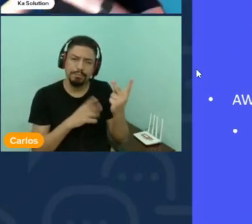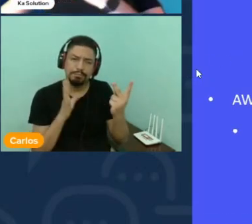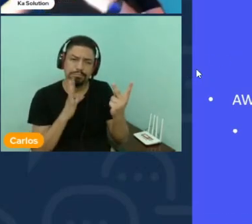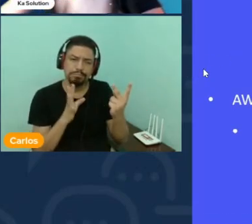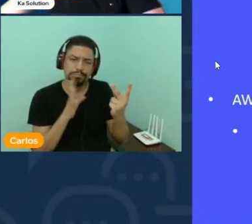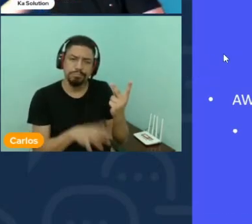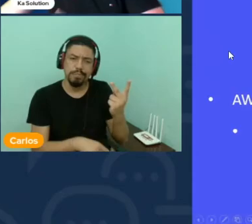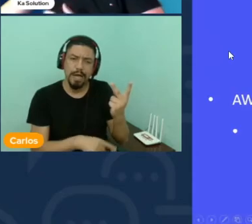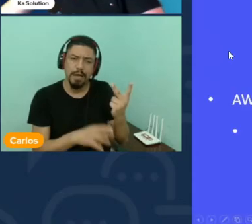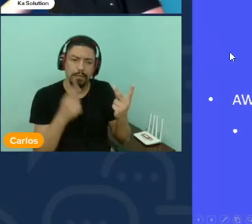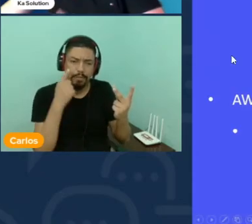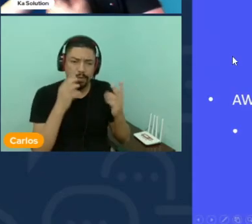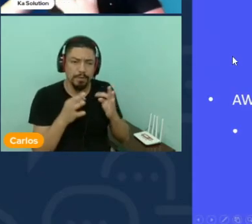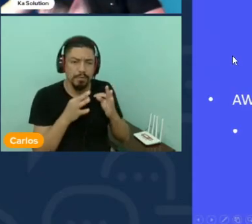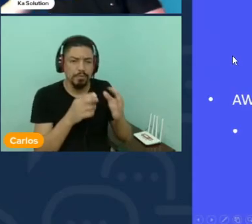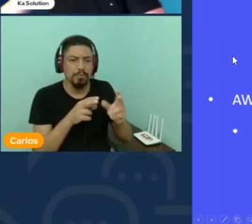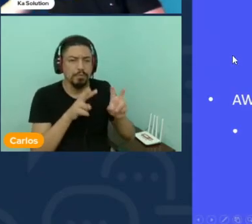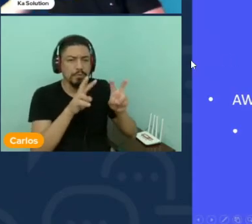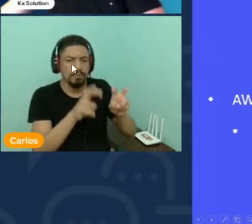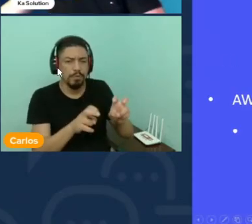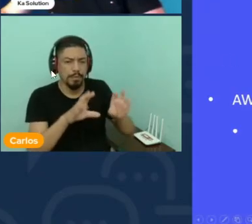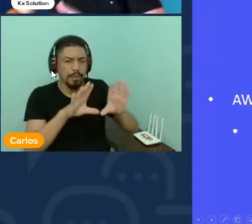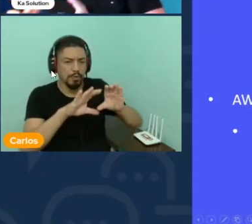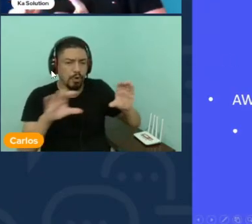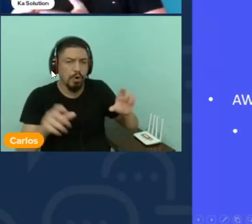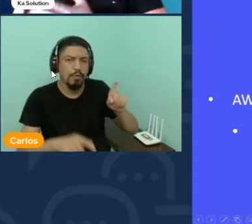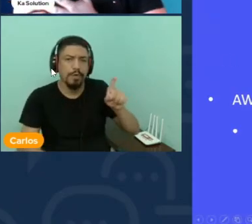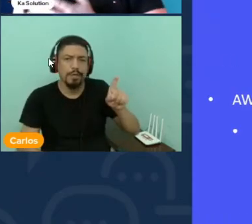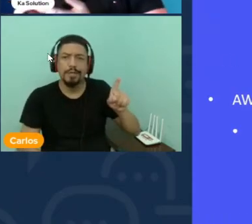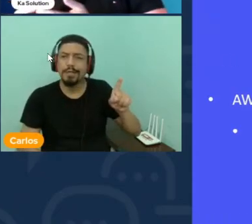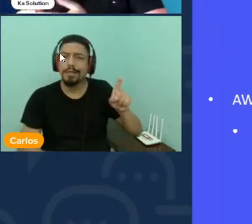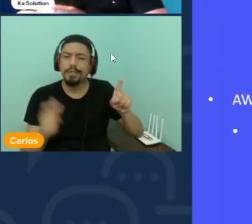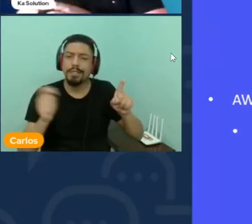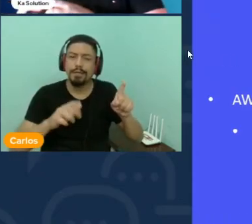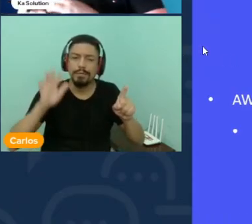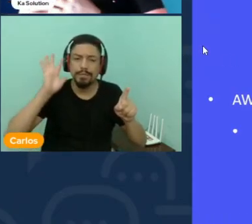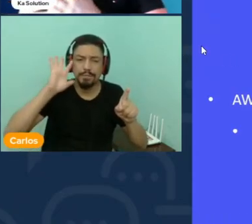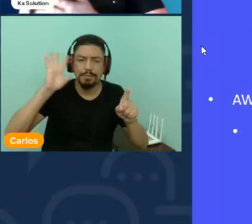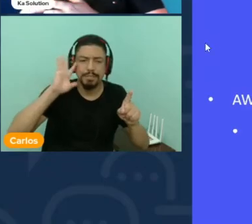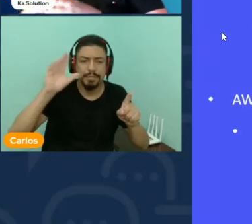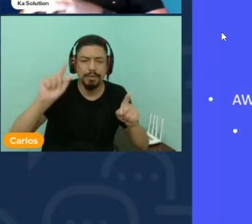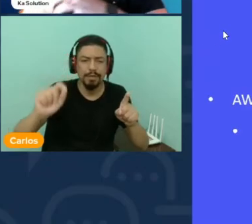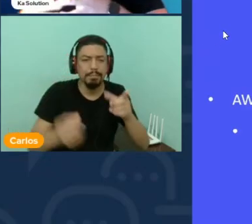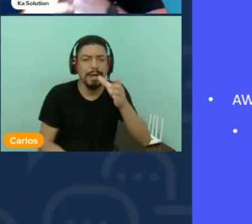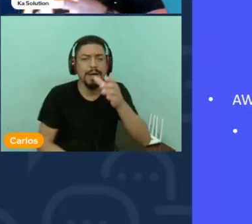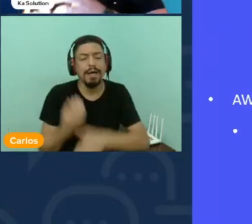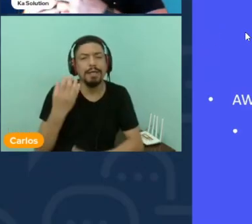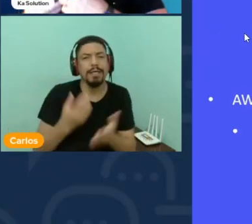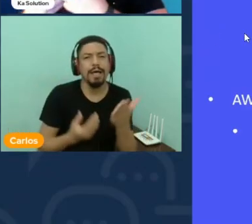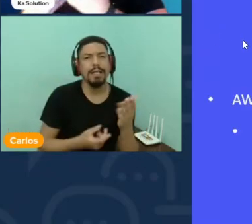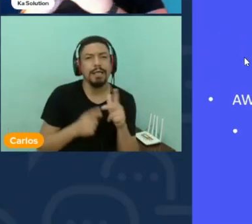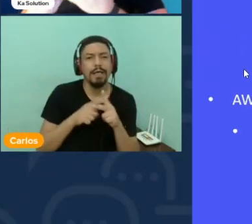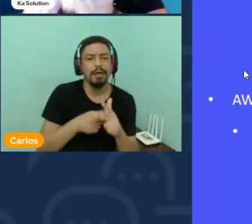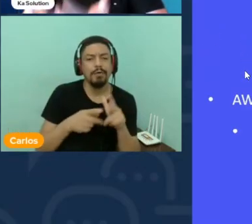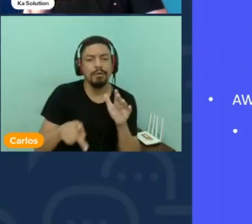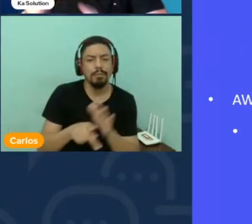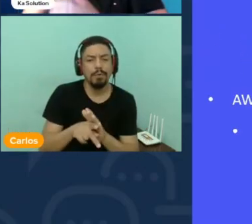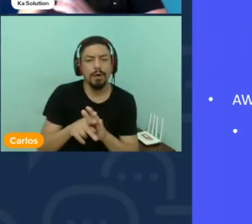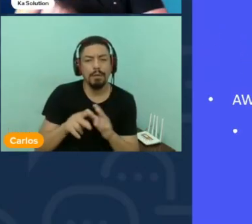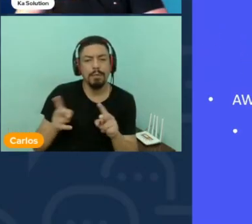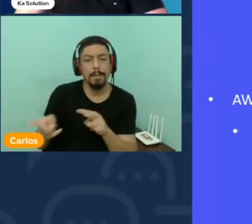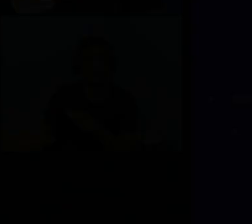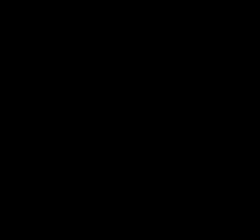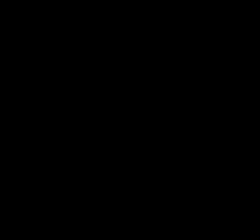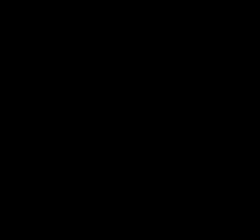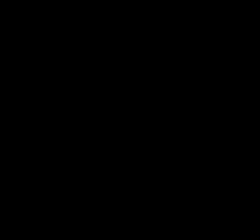tudo que a gente está vendo com relação à nuvem, eu posso, como a gente viu, criar, né, recursos para migrar as